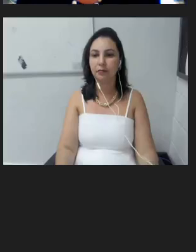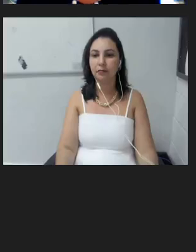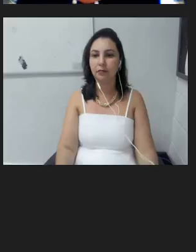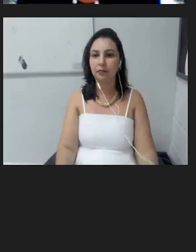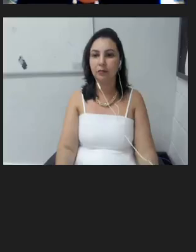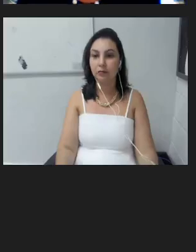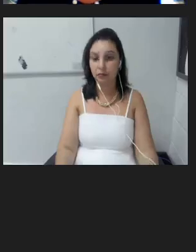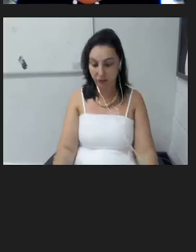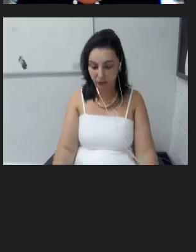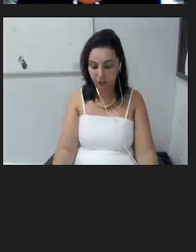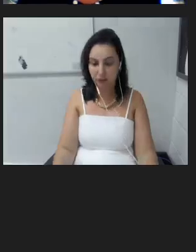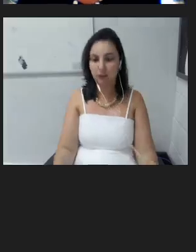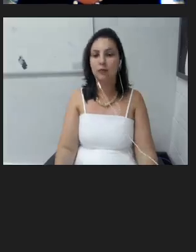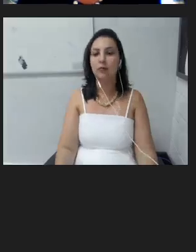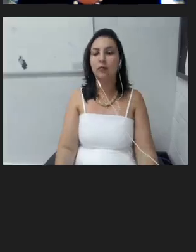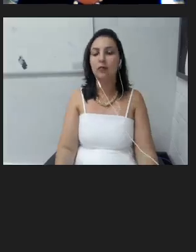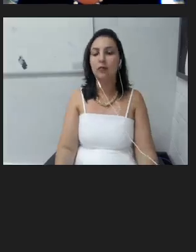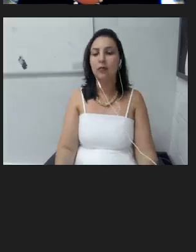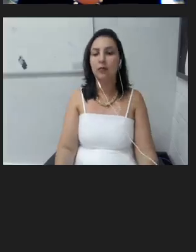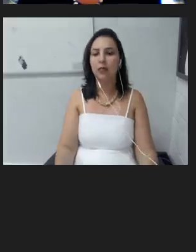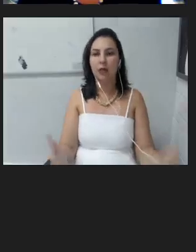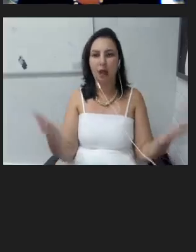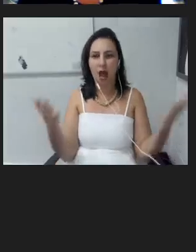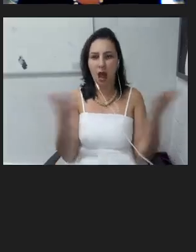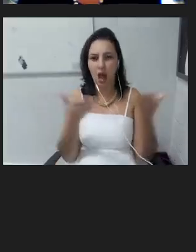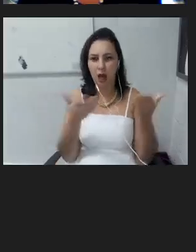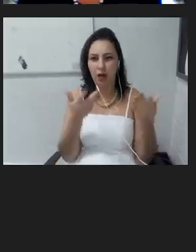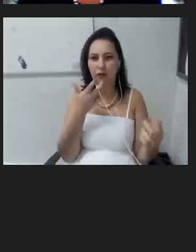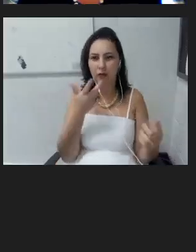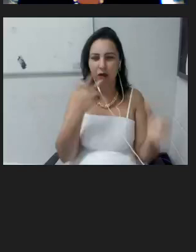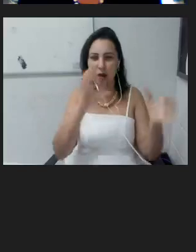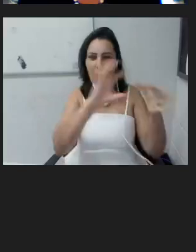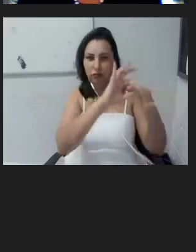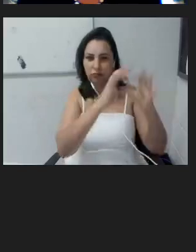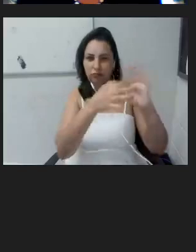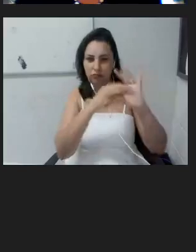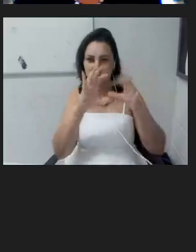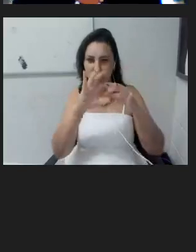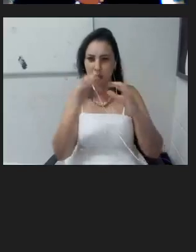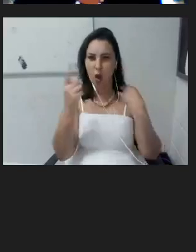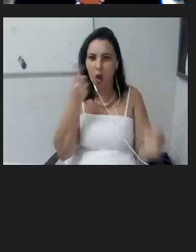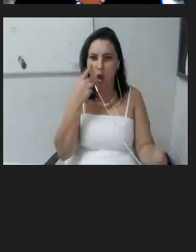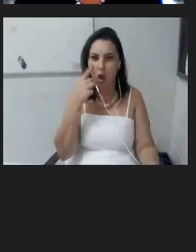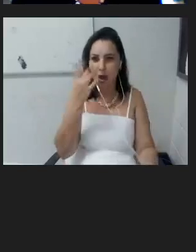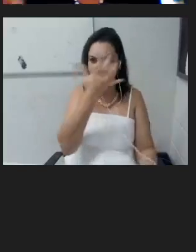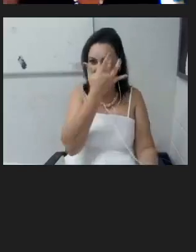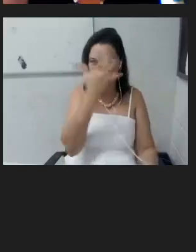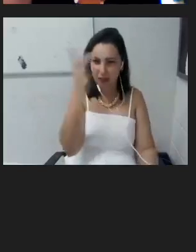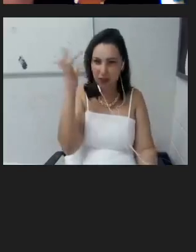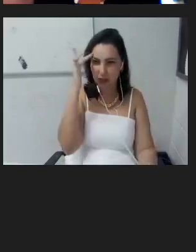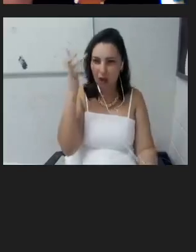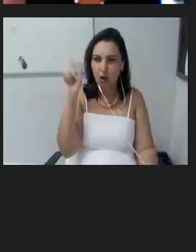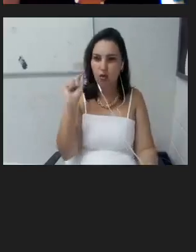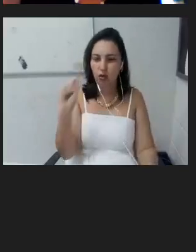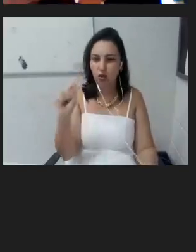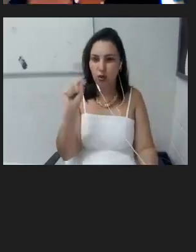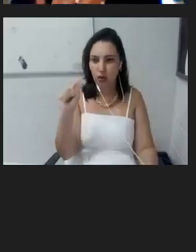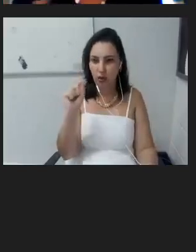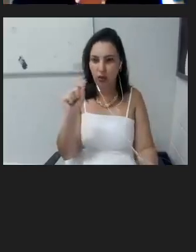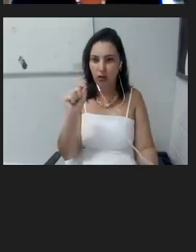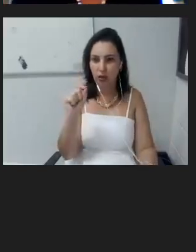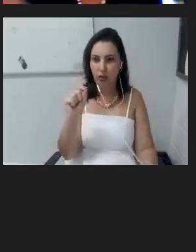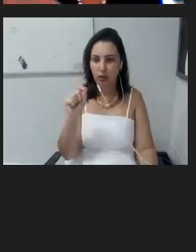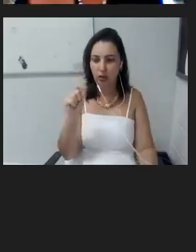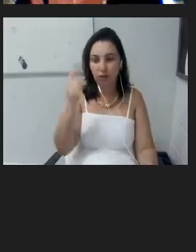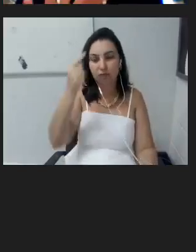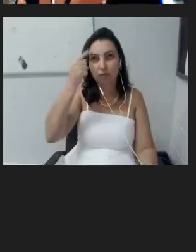Vamos contextualizar. Quando eu falo de saúde mental, uma primeira coisa que aparece para a gente, na nossa cabeça,